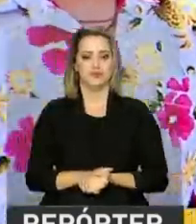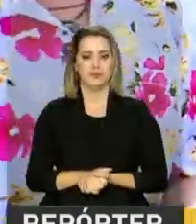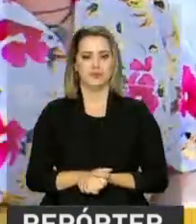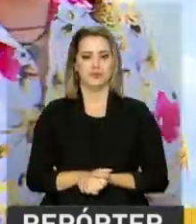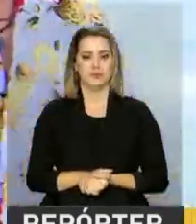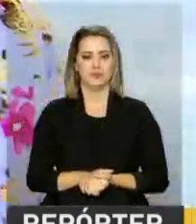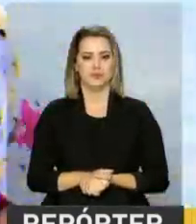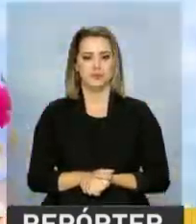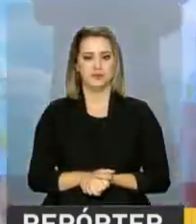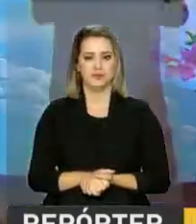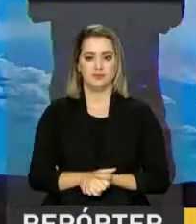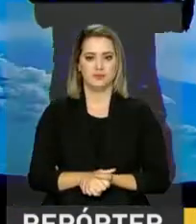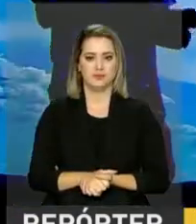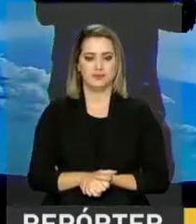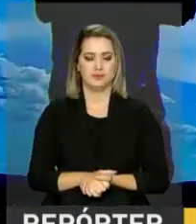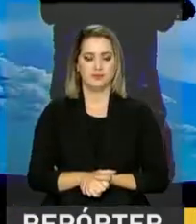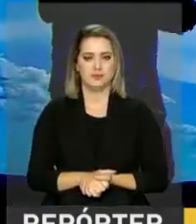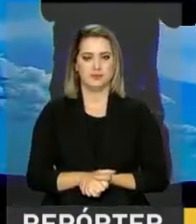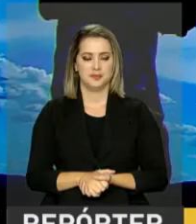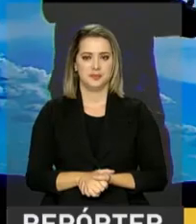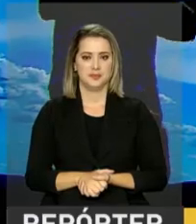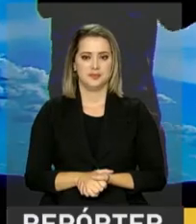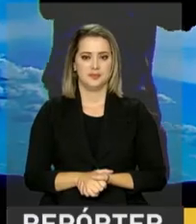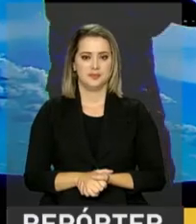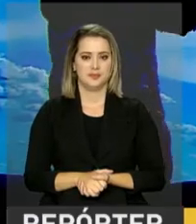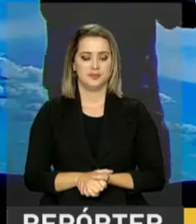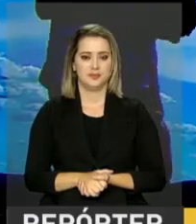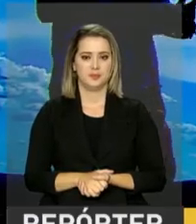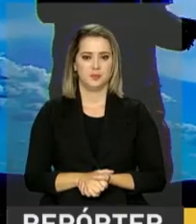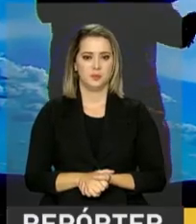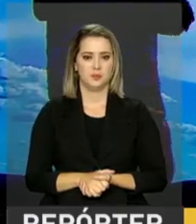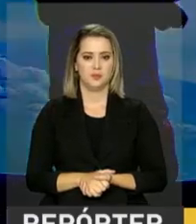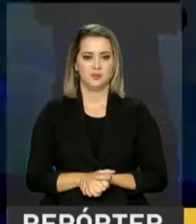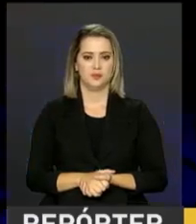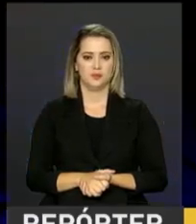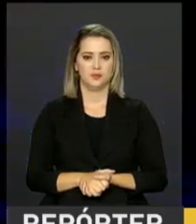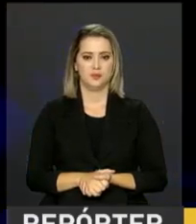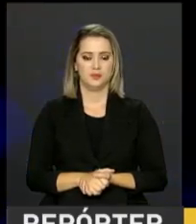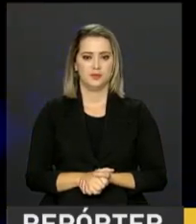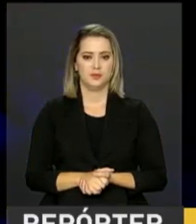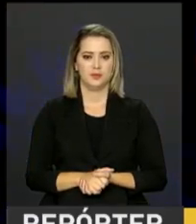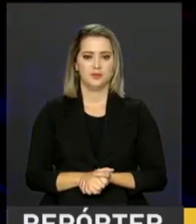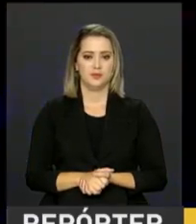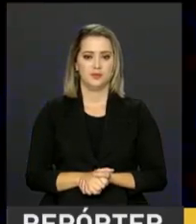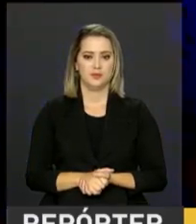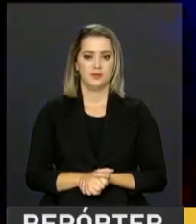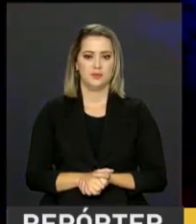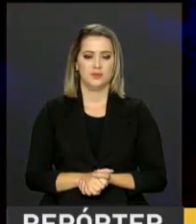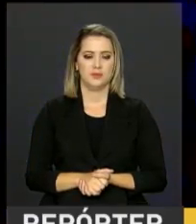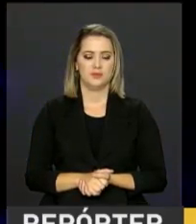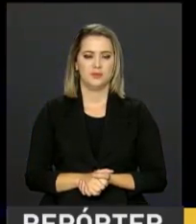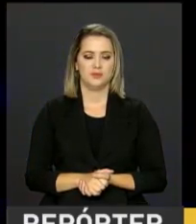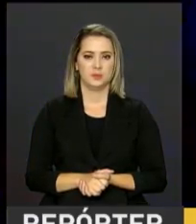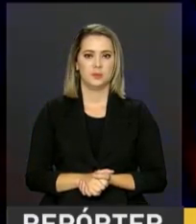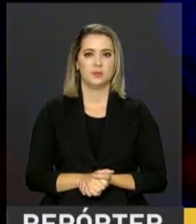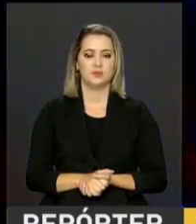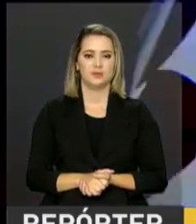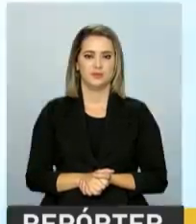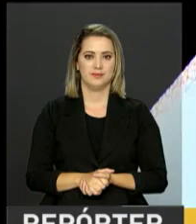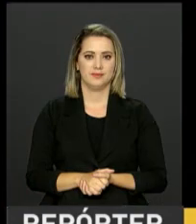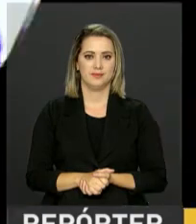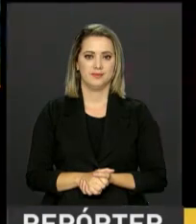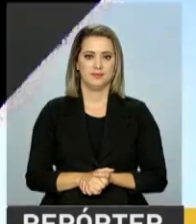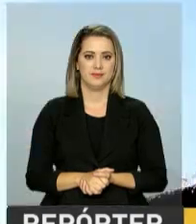A vida tava tão boa, pra quê? Mandou me chamar. Tanto um pouco, tanto roda, para nunca dá